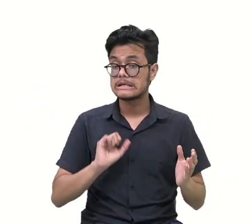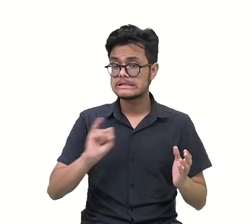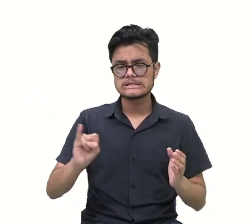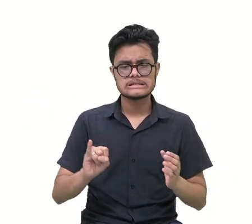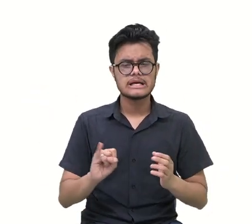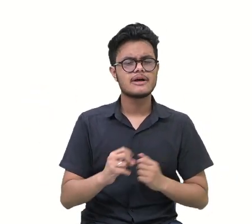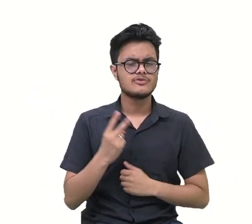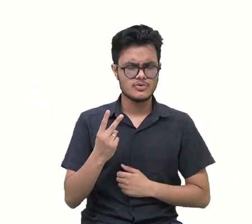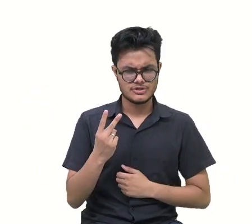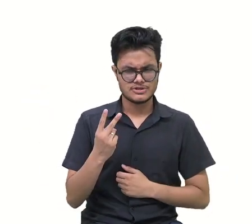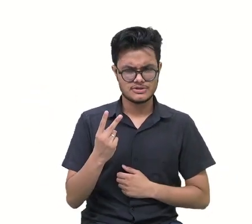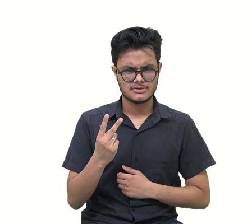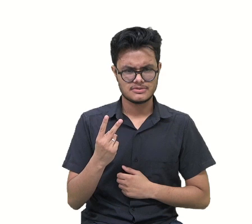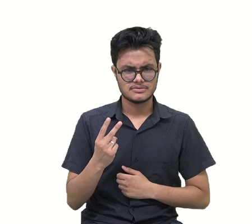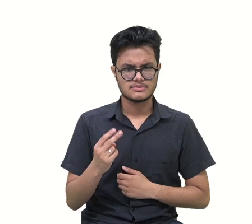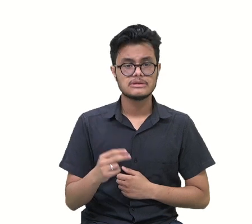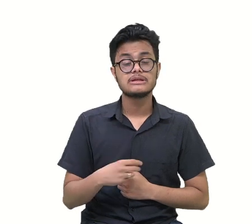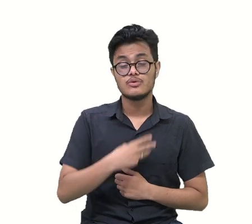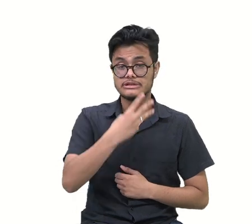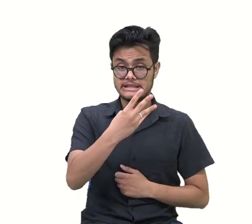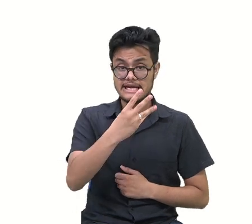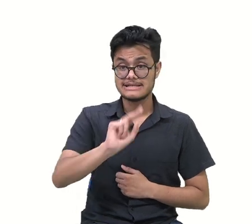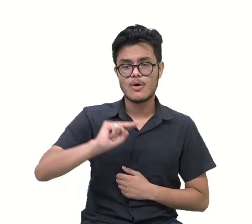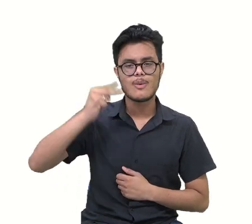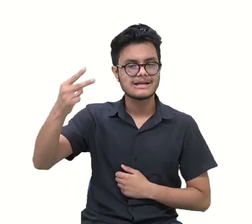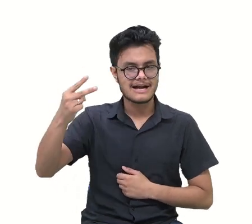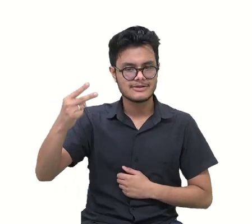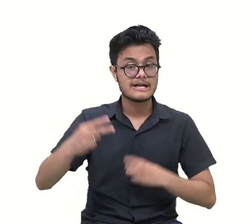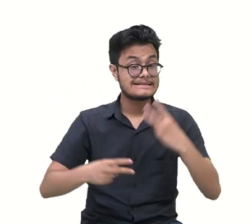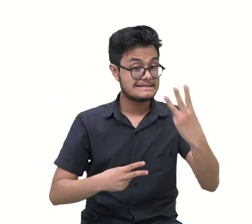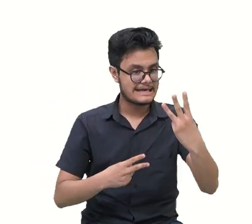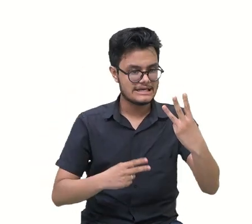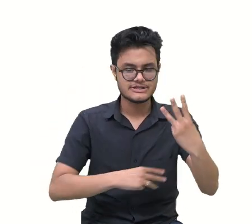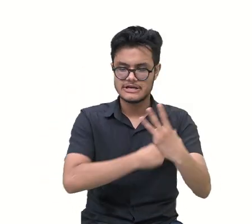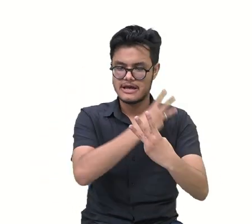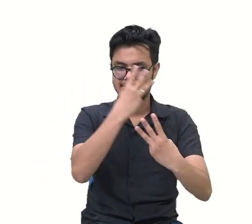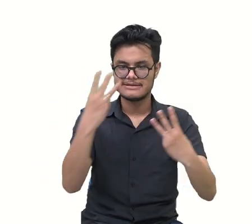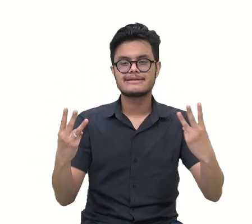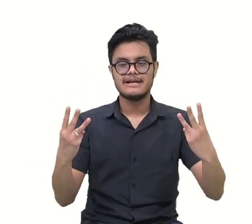substituir 2. 3 ao quadrado, ok?